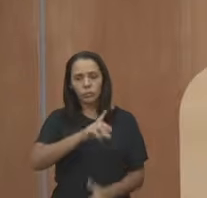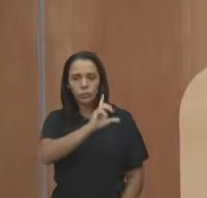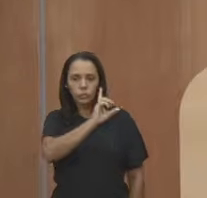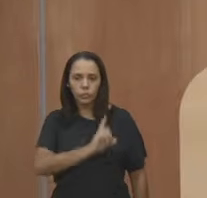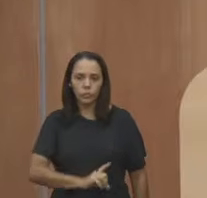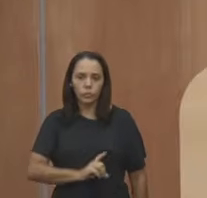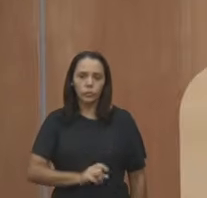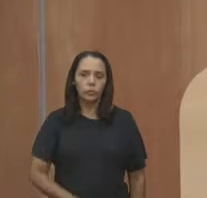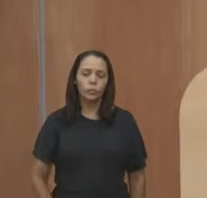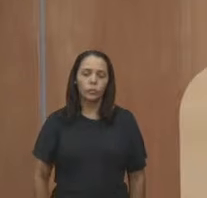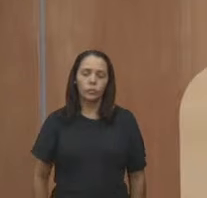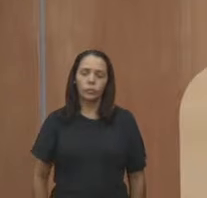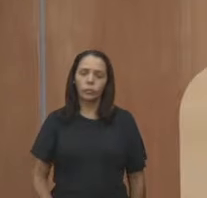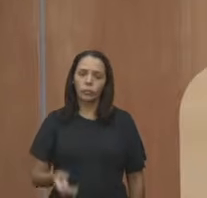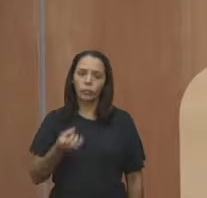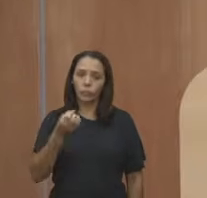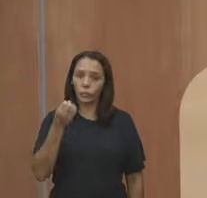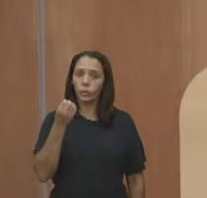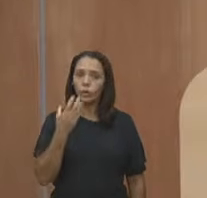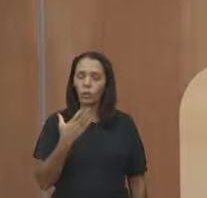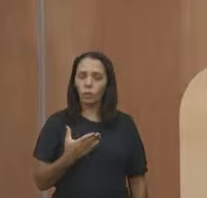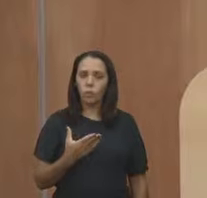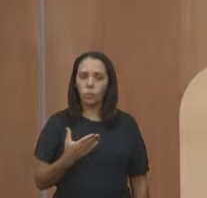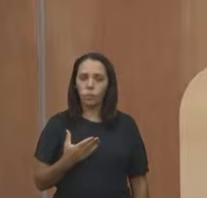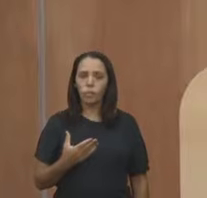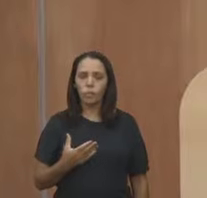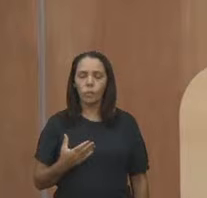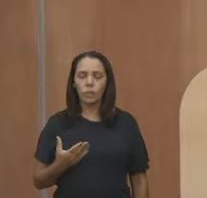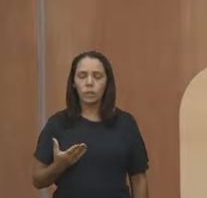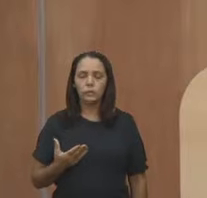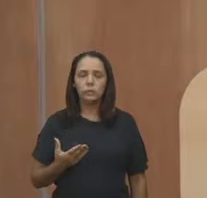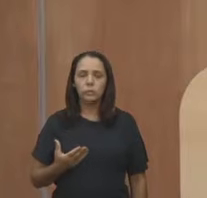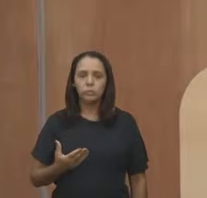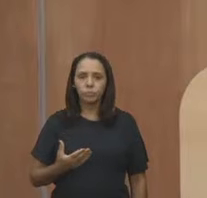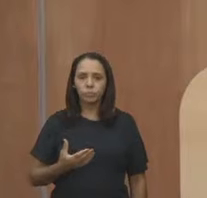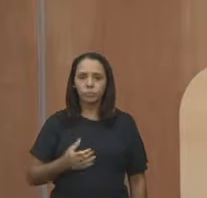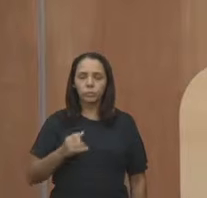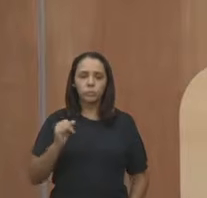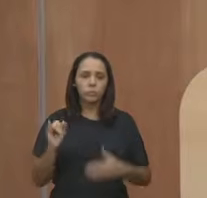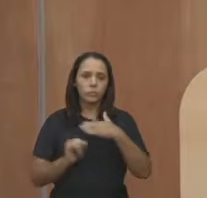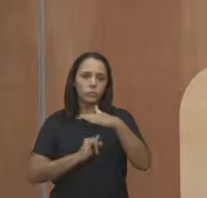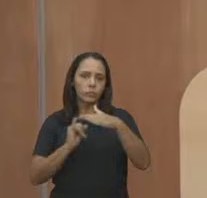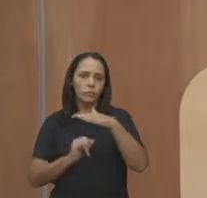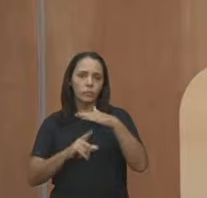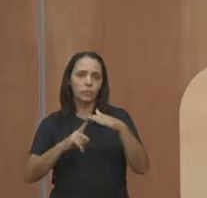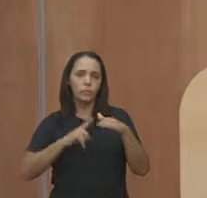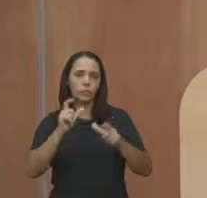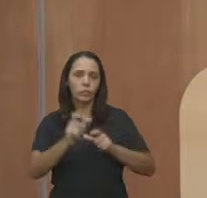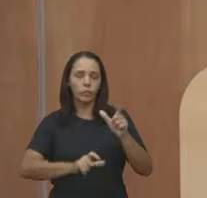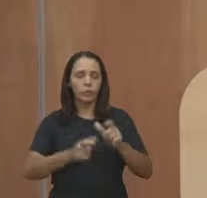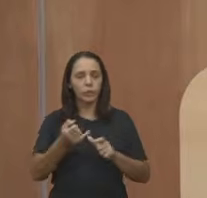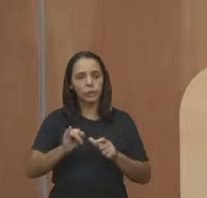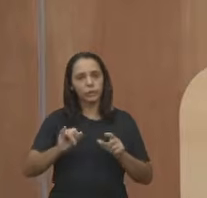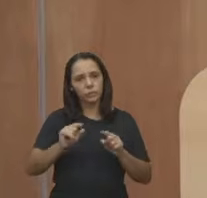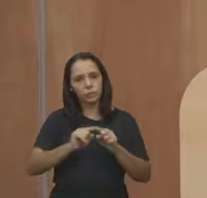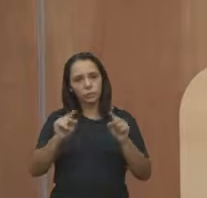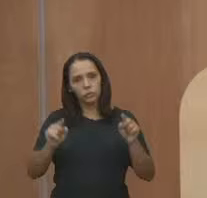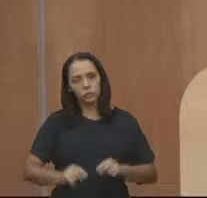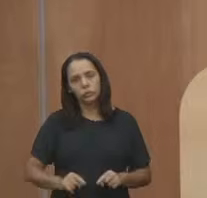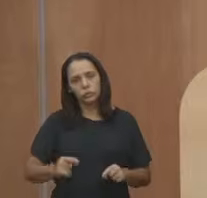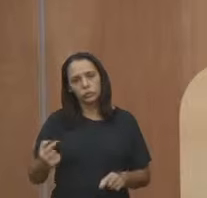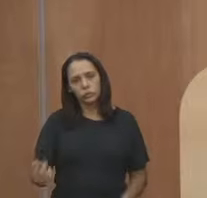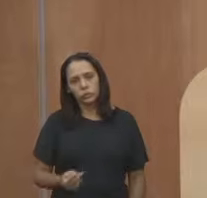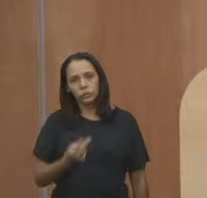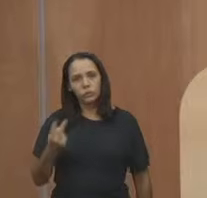impacto que isso vai ter na vida dos servidores. Eu sempre digo aqui que instituições são feitas de pessoas e que se a gente valoriza os nossos servidores,